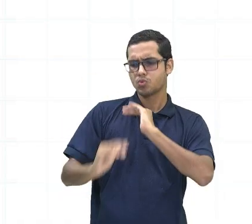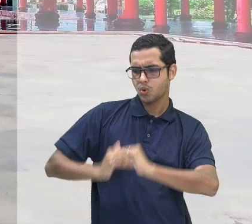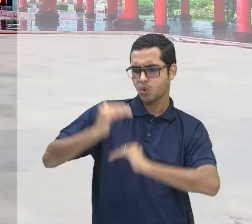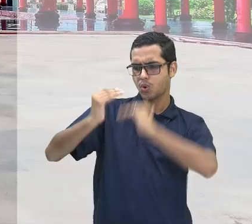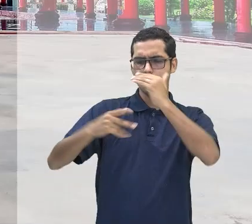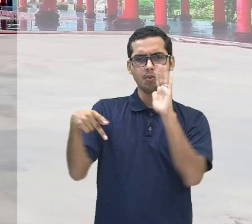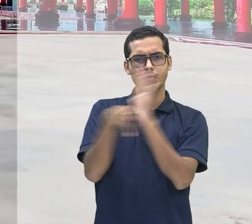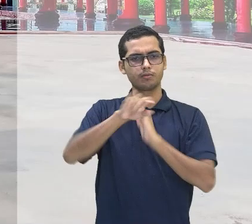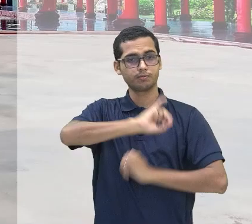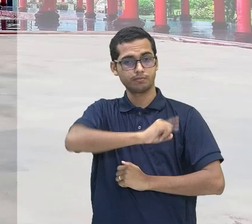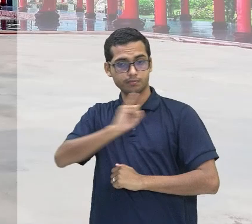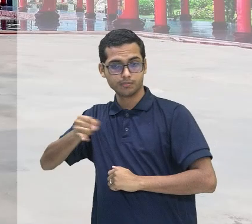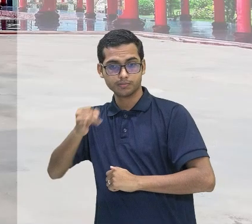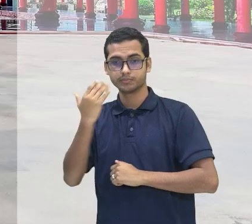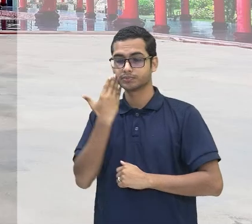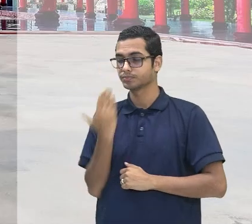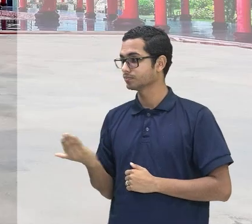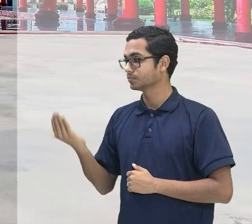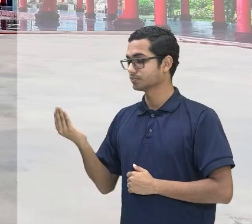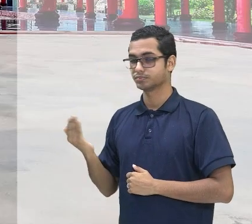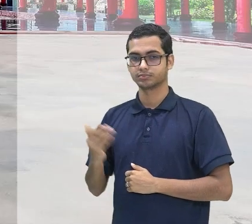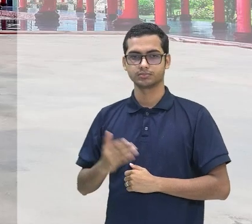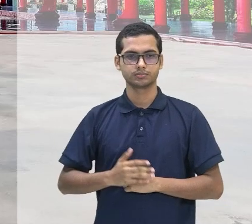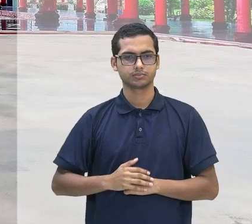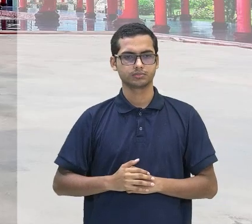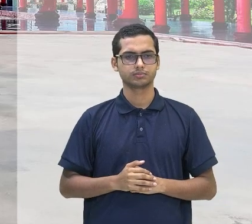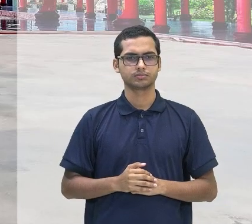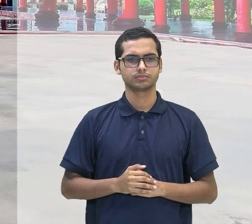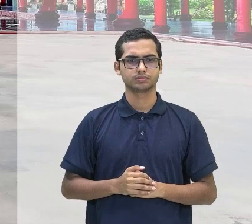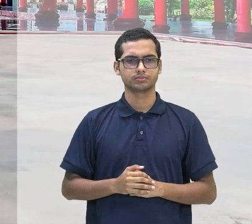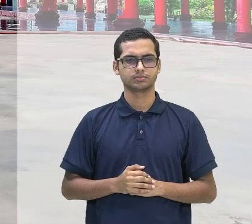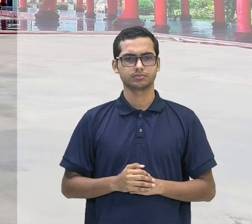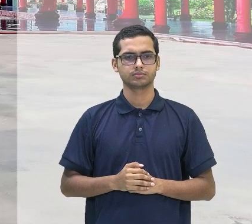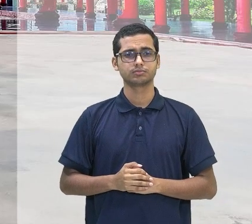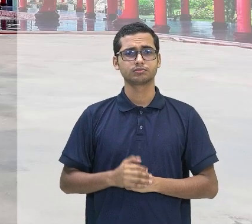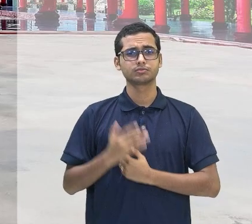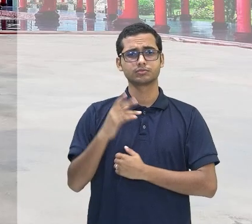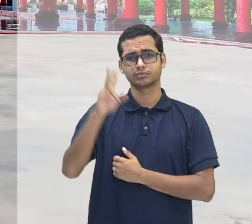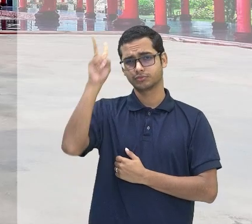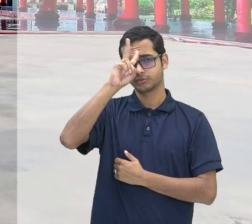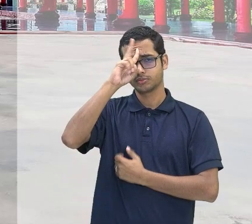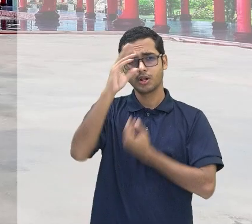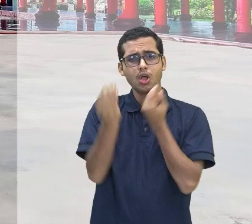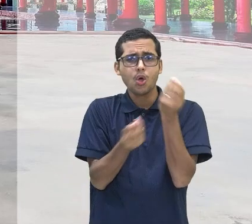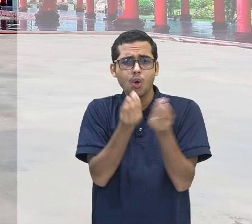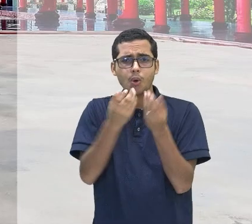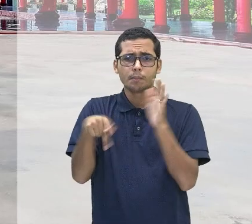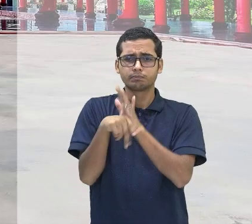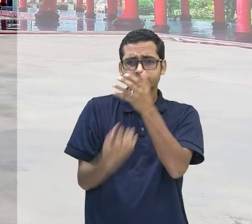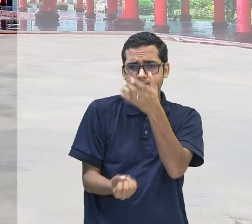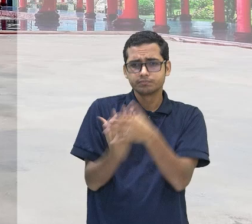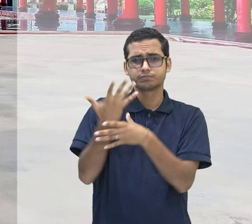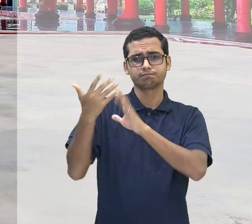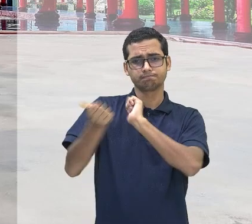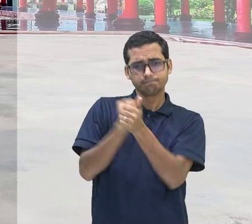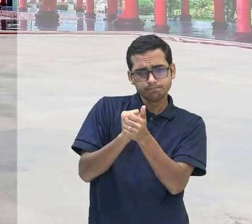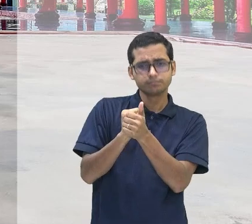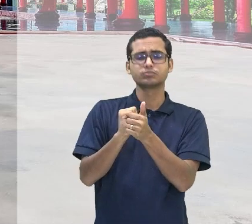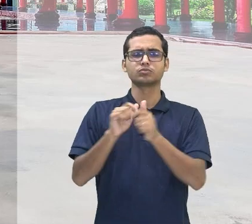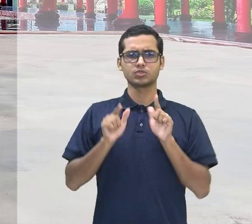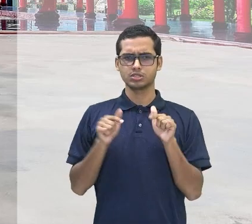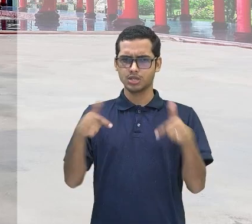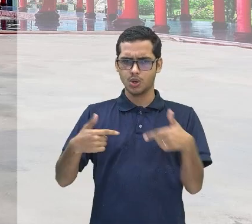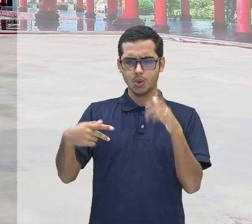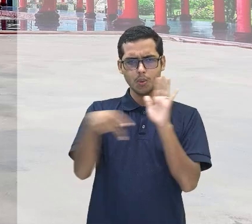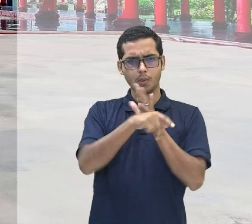jiu-jitsu. Muito bem, então para a gente relembrar, né, essa origem dessa modalidade esportiva, dessa luta, nós temos